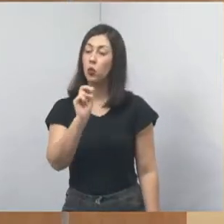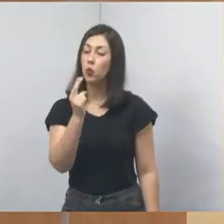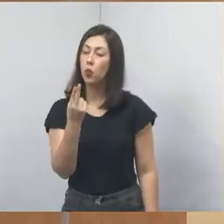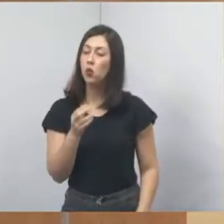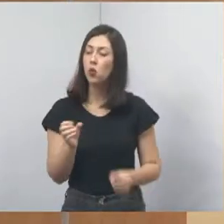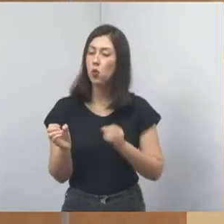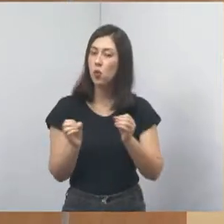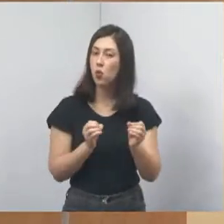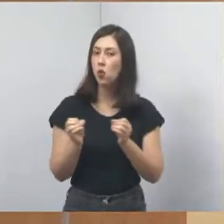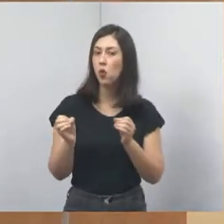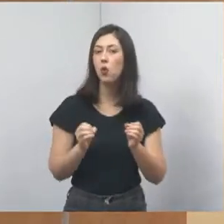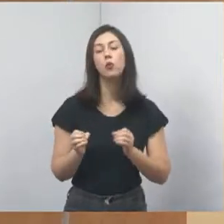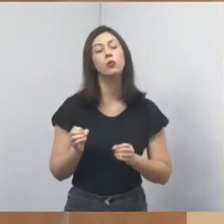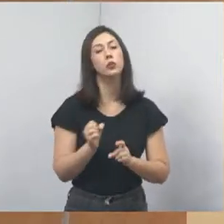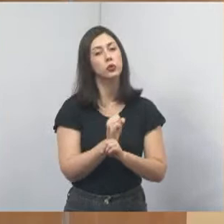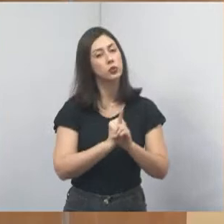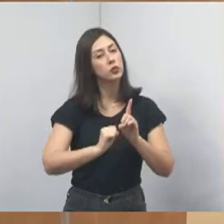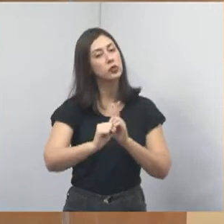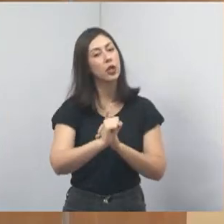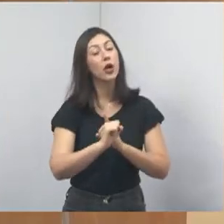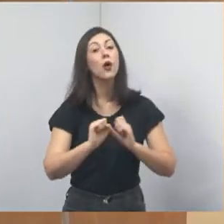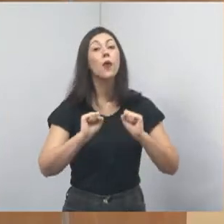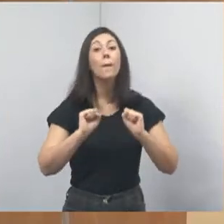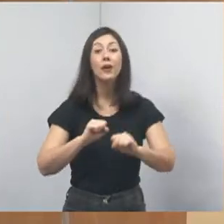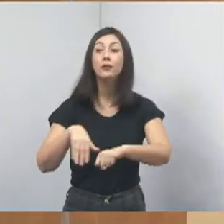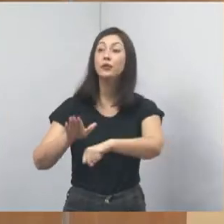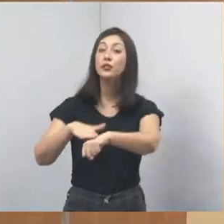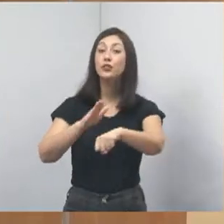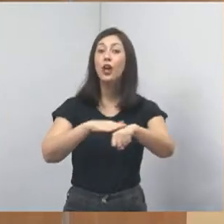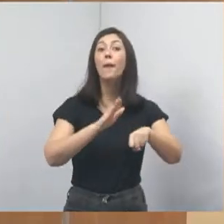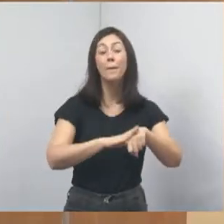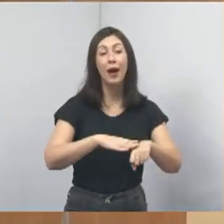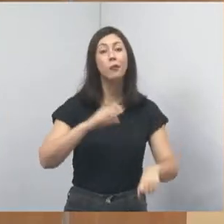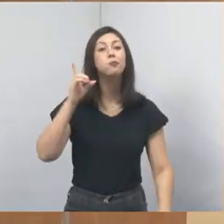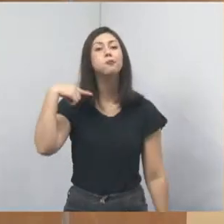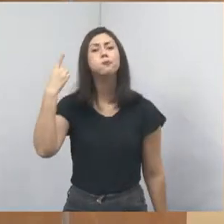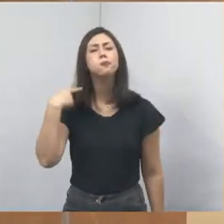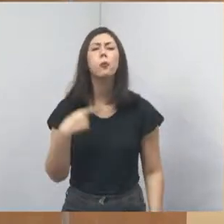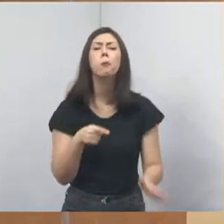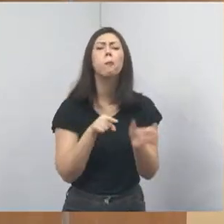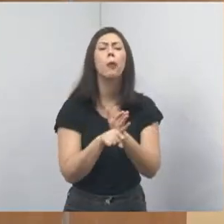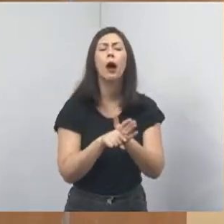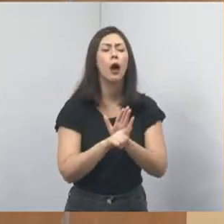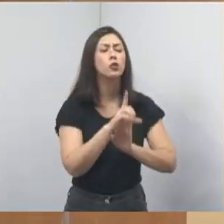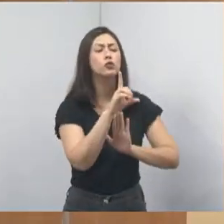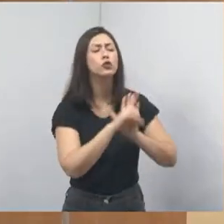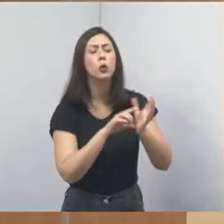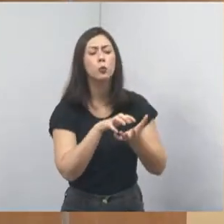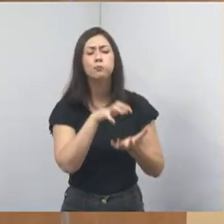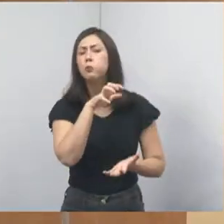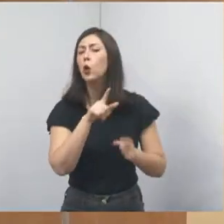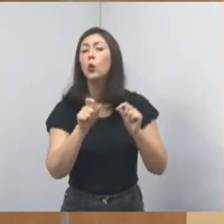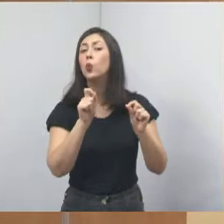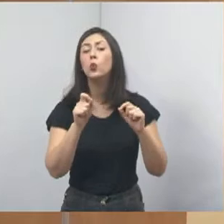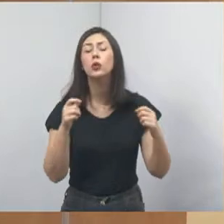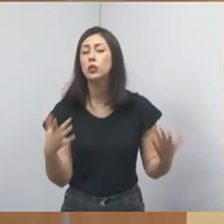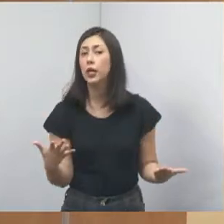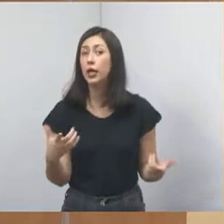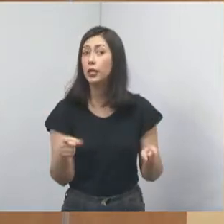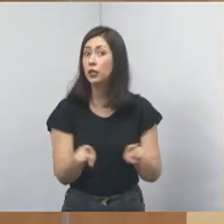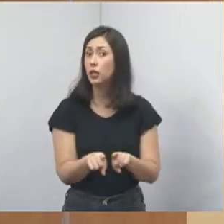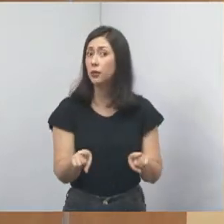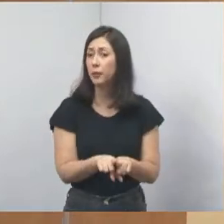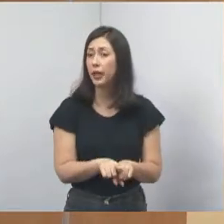nós podemos reunir os advogados, ver quais são os direitos desses idosos, e ver, inclusive,